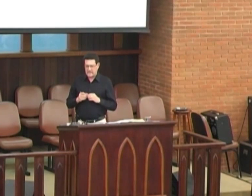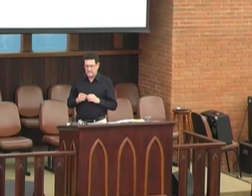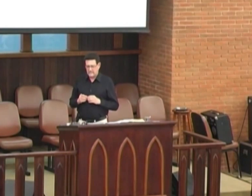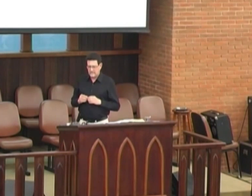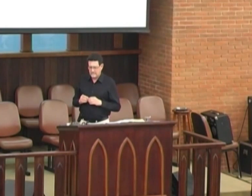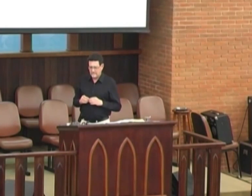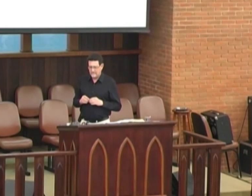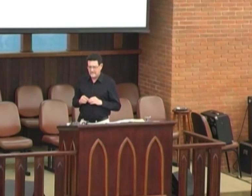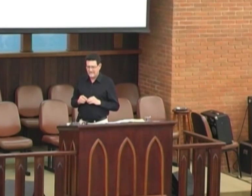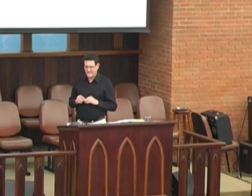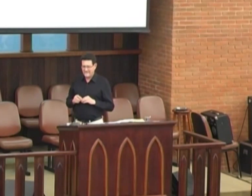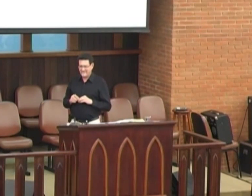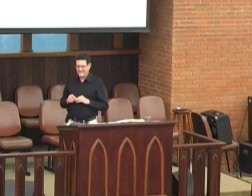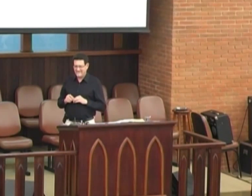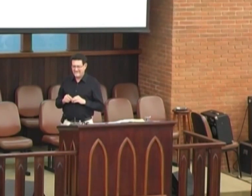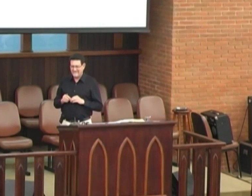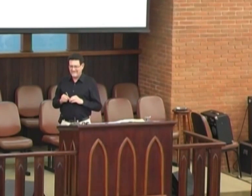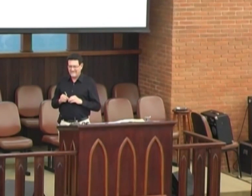unicidade?